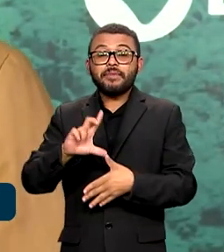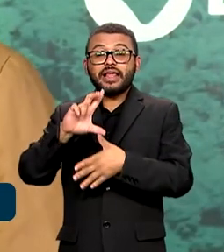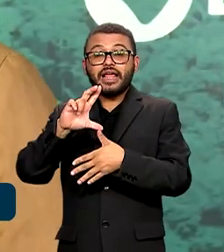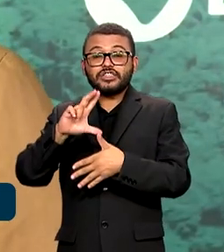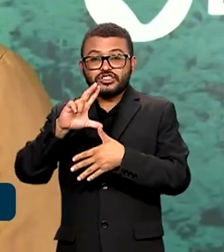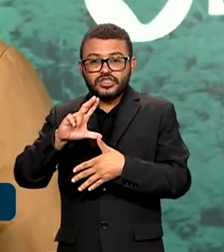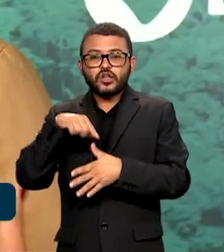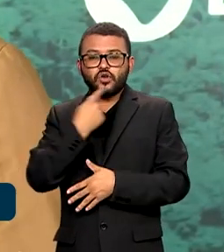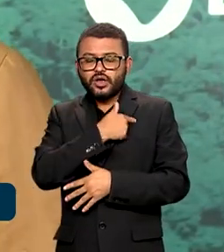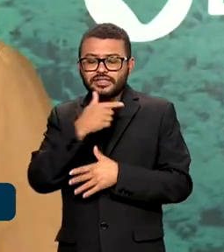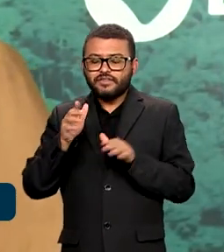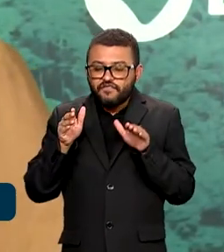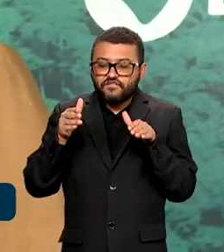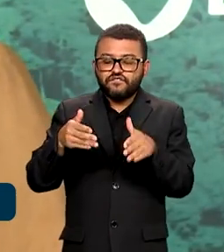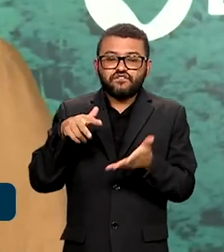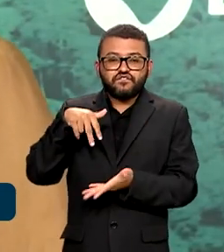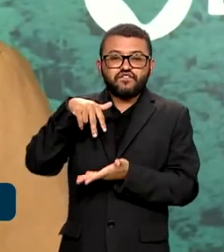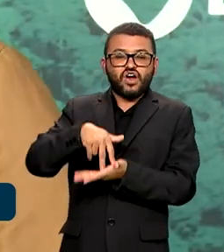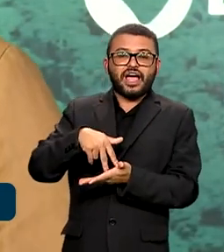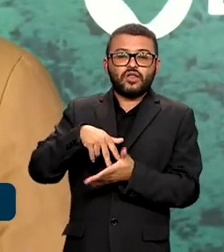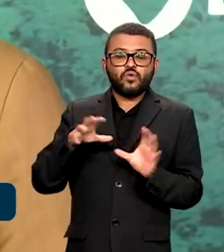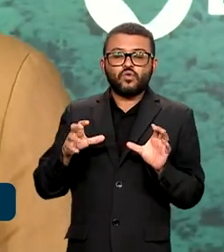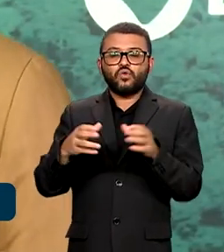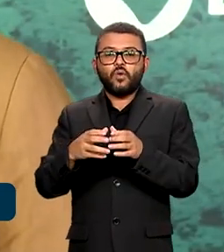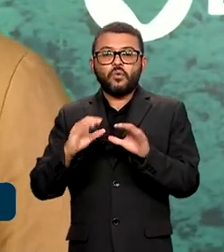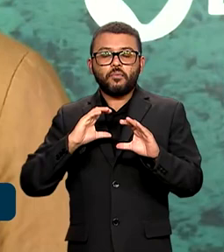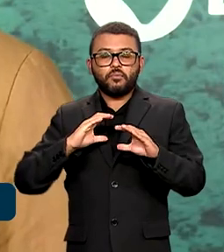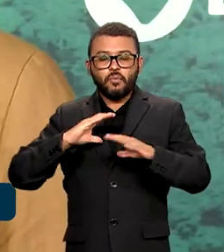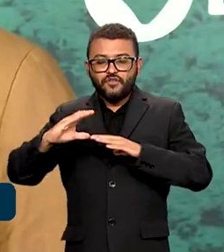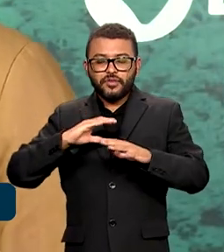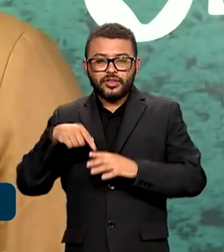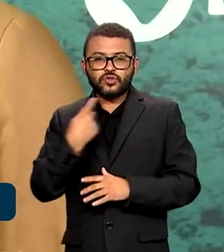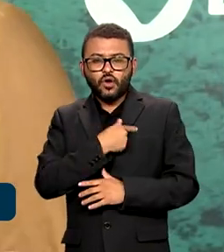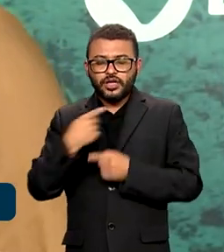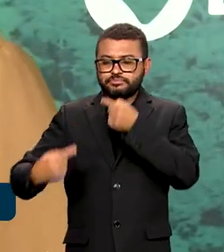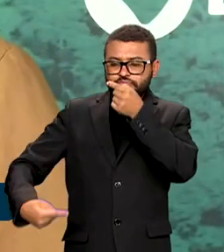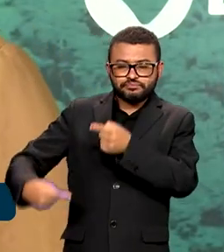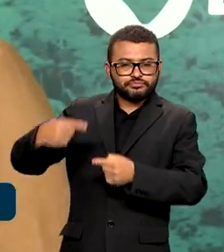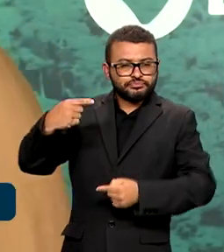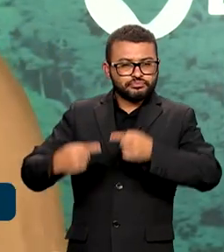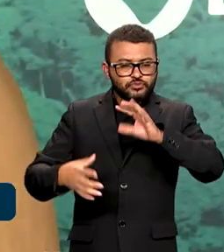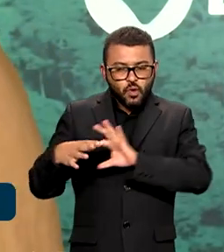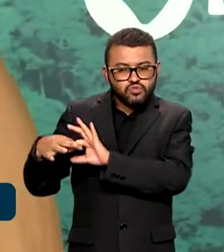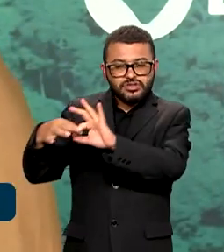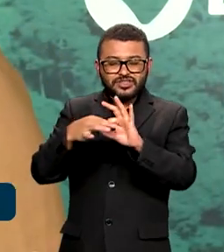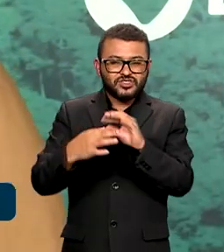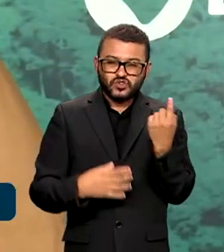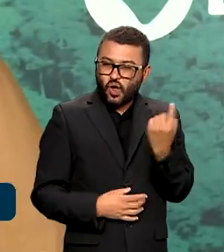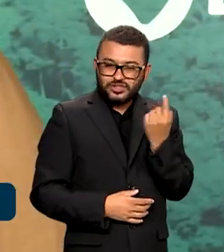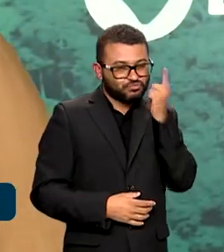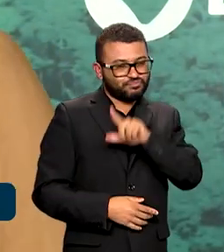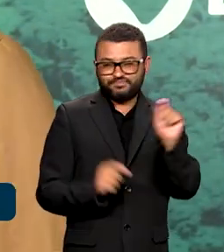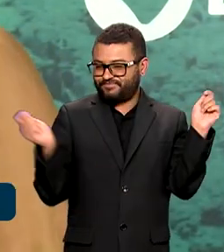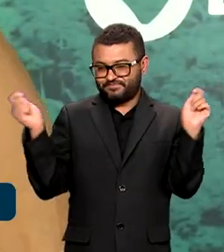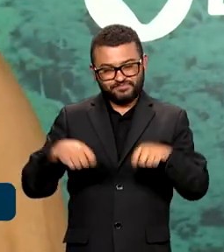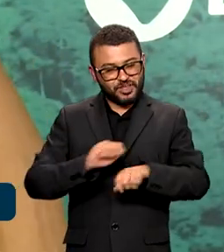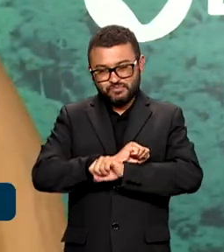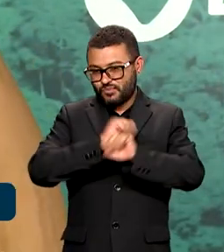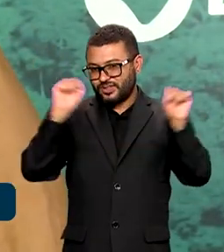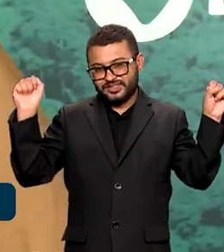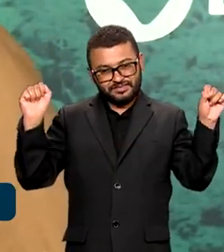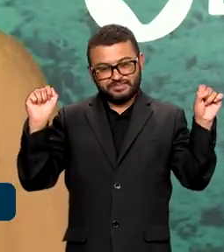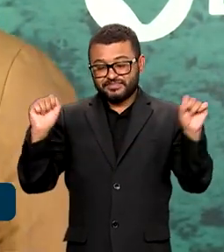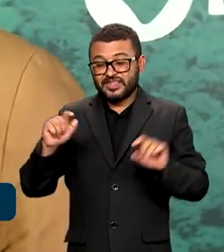frente da Riafra, pensando essas ações e cada vez mais, né, um diálogo coletivo, porque sozinho a gente não consegue falar nem sobre